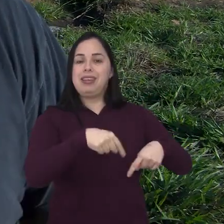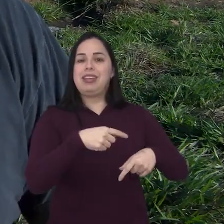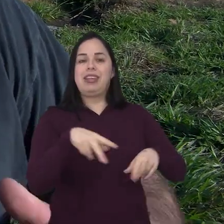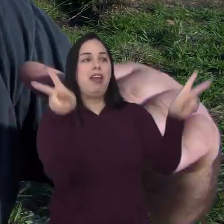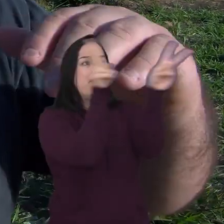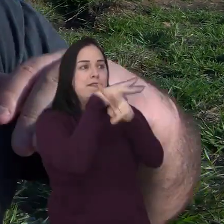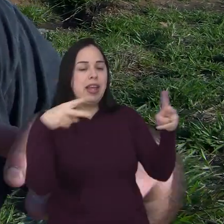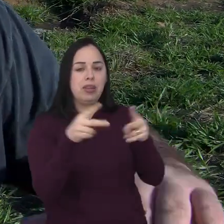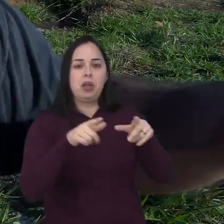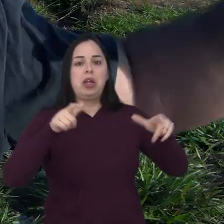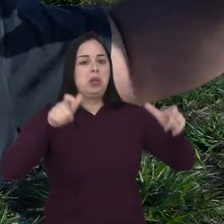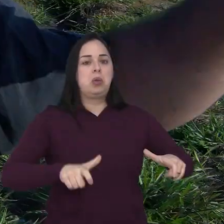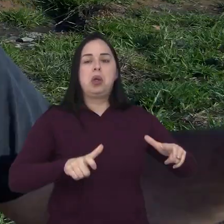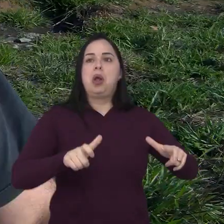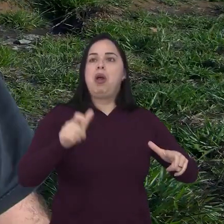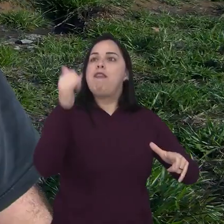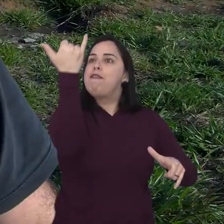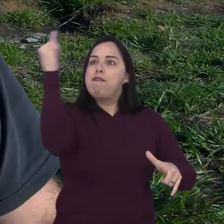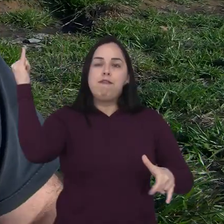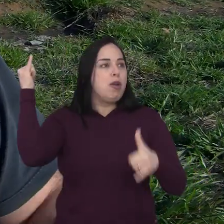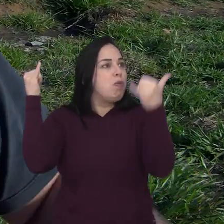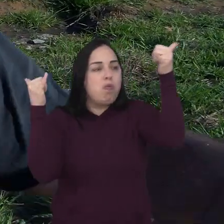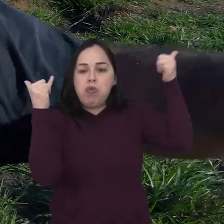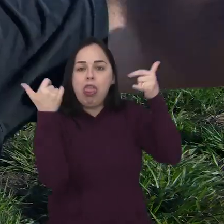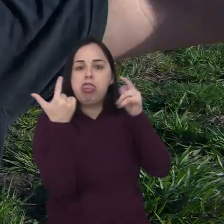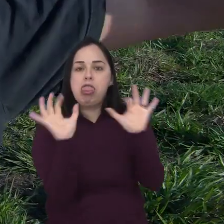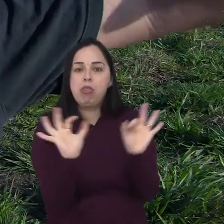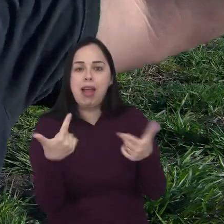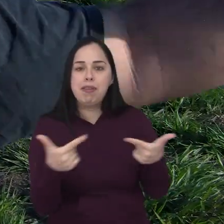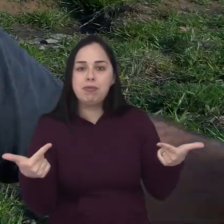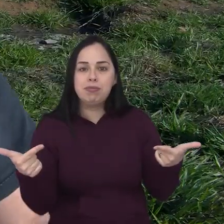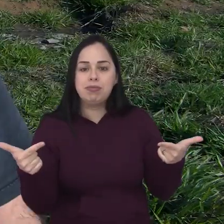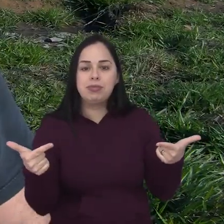vento que ser mais forte, por ser alta, e um por ser aberto, não ter